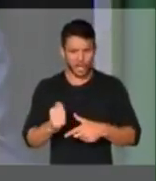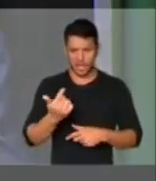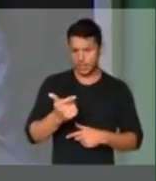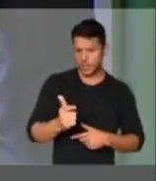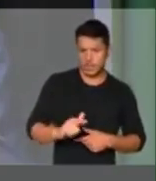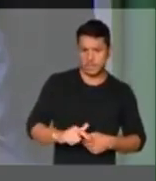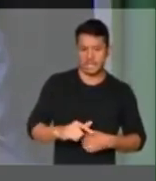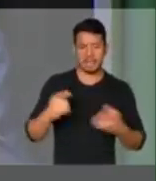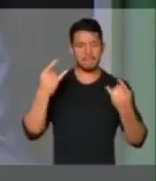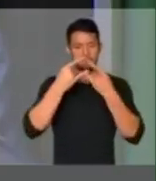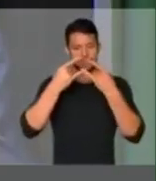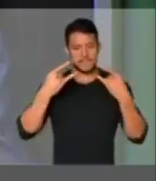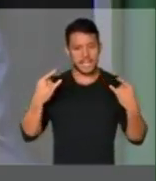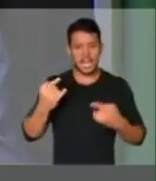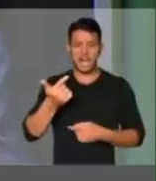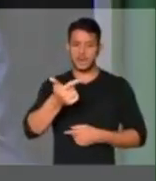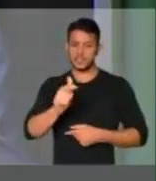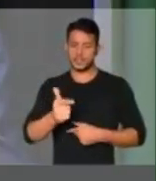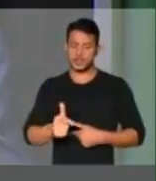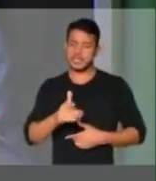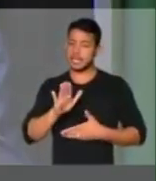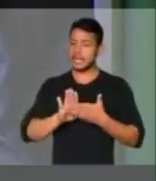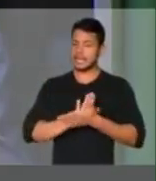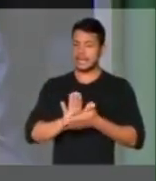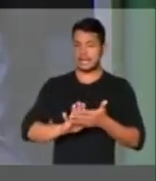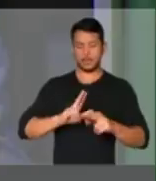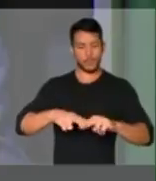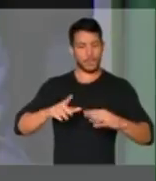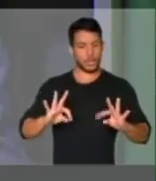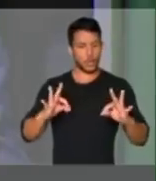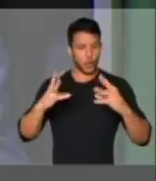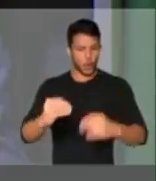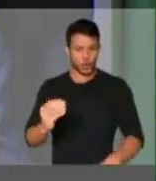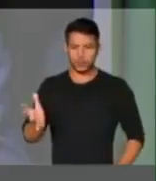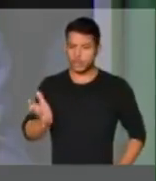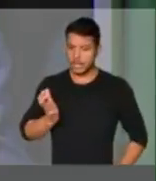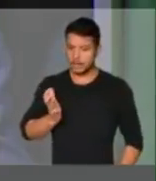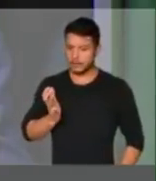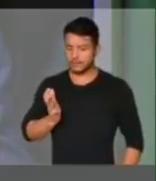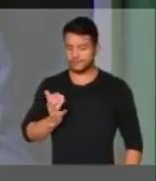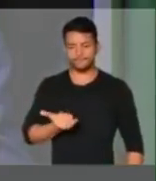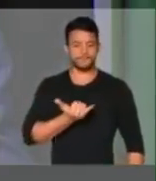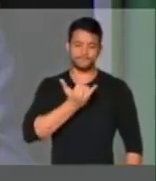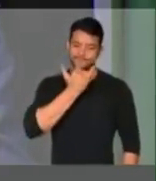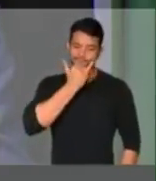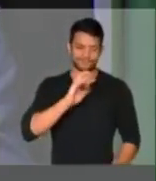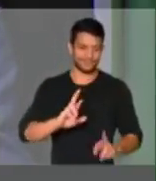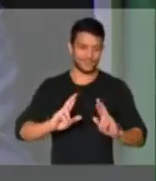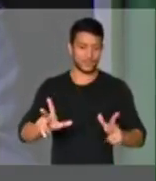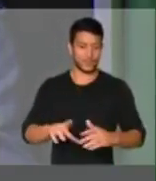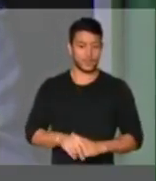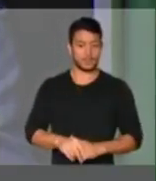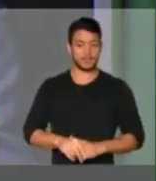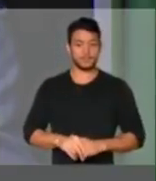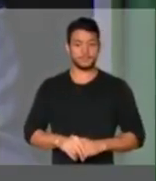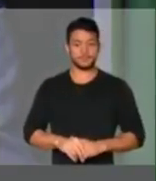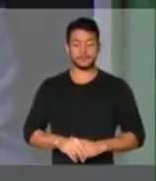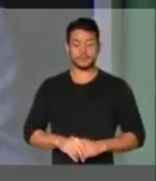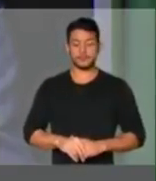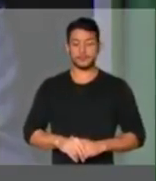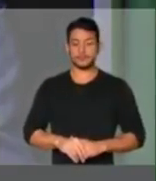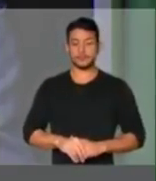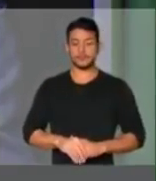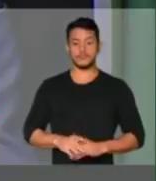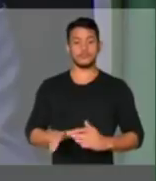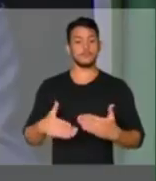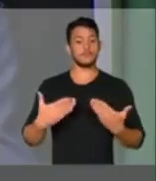fraudes previdenciárias, via fraudes em fundos de pensão ou desvios de empresa estatal. Fato é que os dados mostram